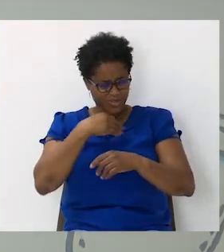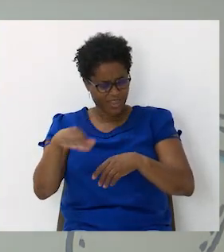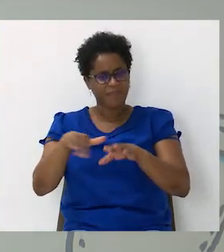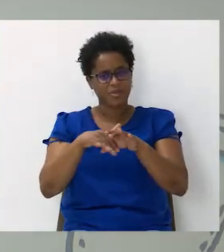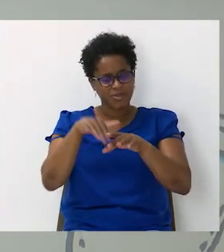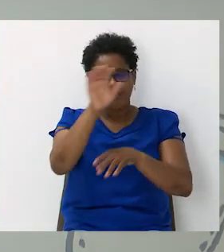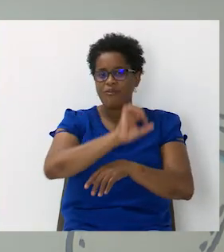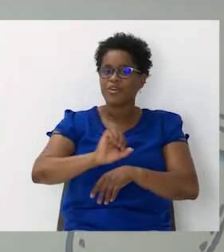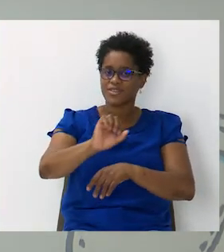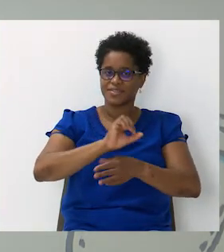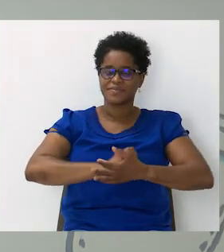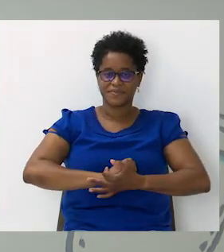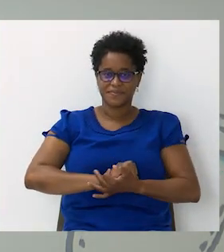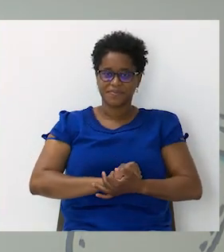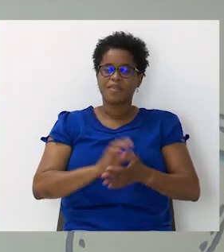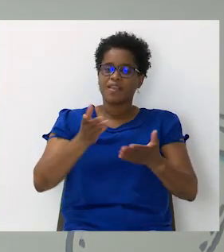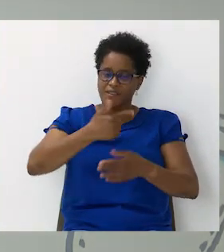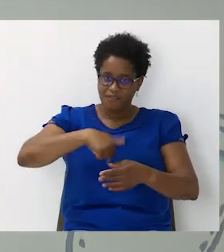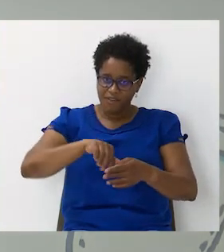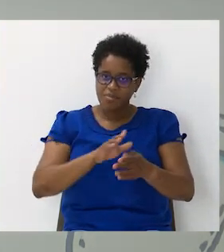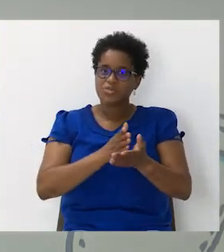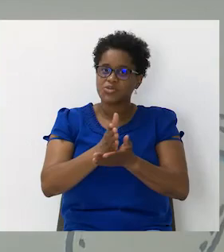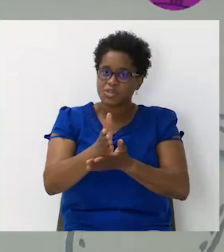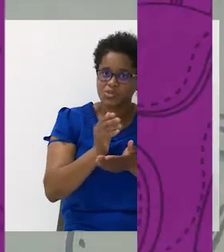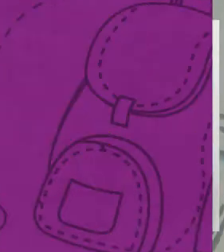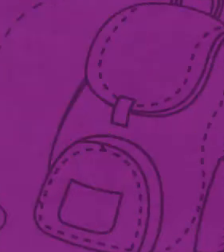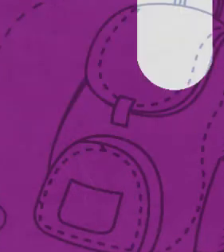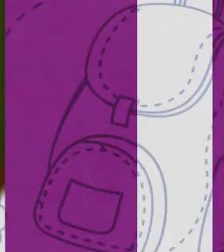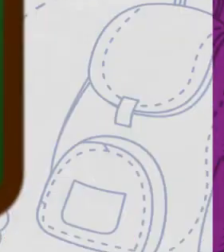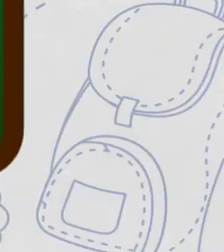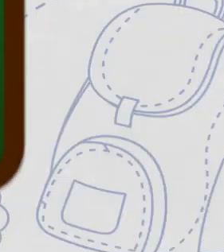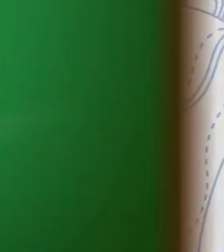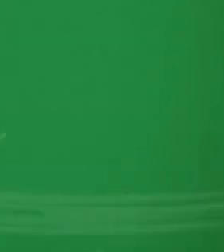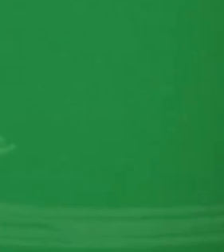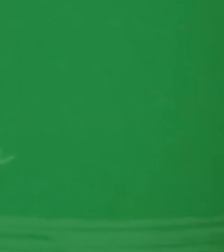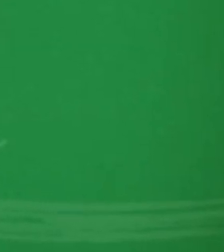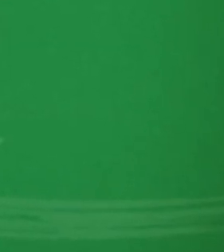vossa participação. Vamos prosseguir?